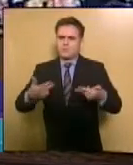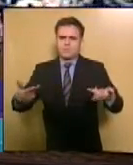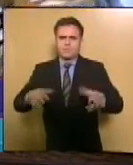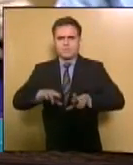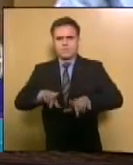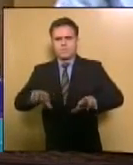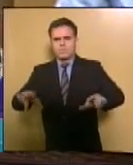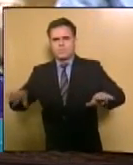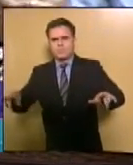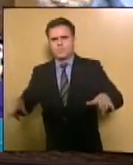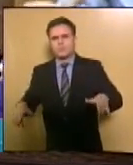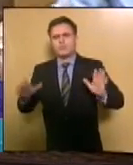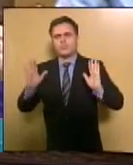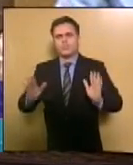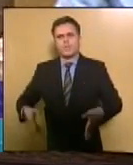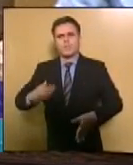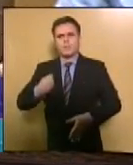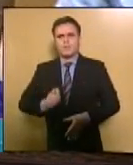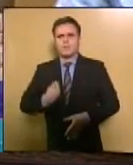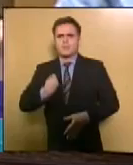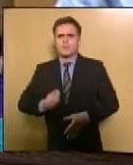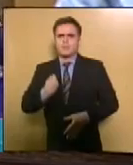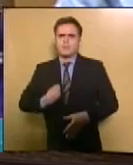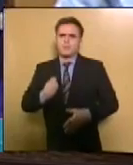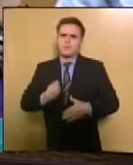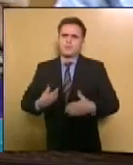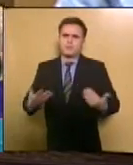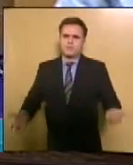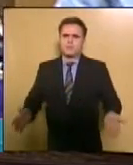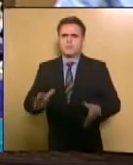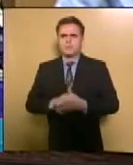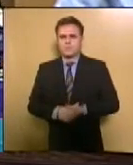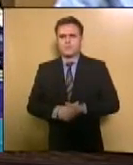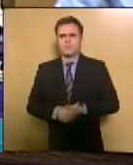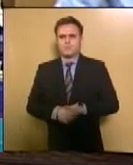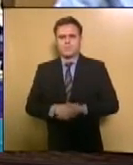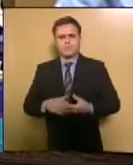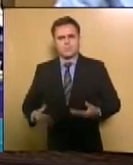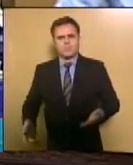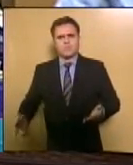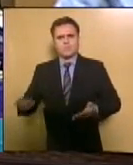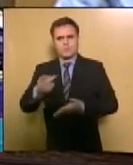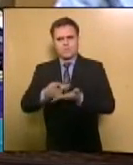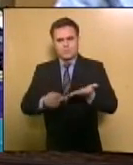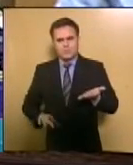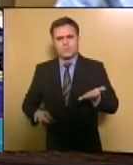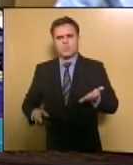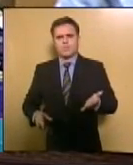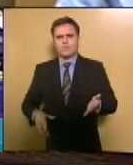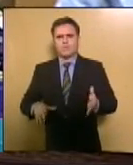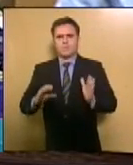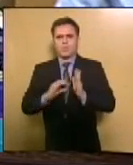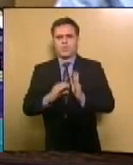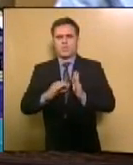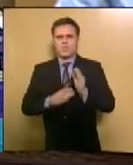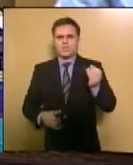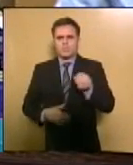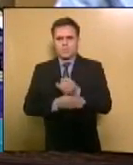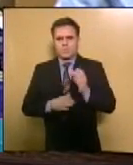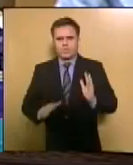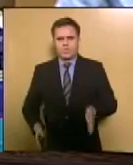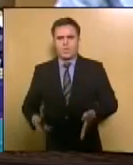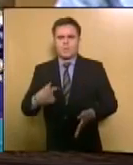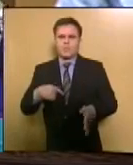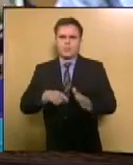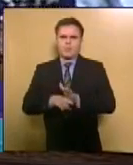secretarias estão participando Eu acho que isso aí foi um passo importantíssimo que é o Projeto minha comunidade segura já tivemos